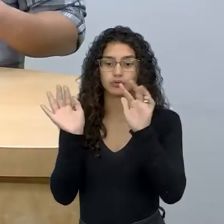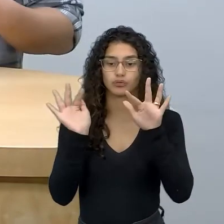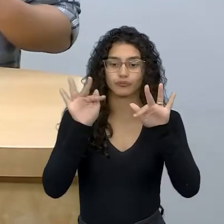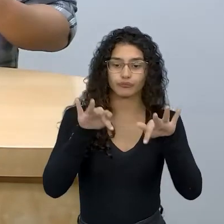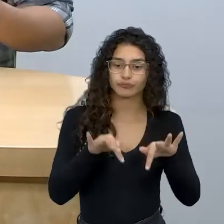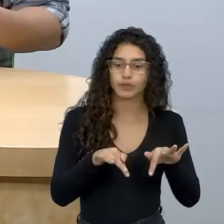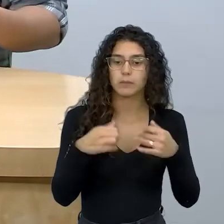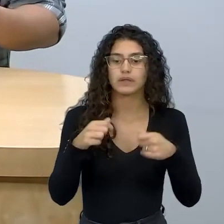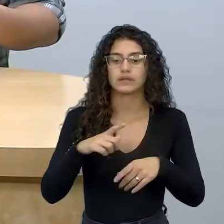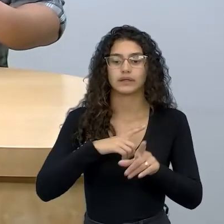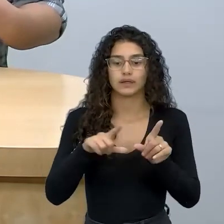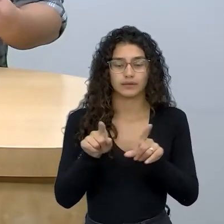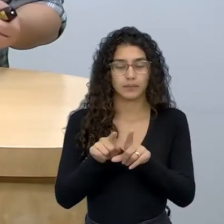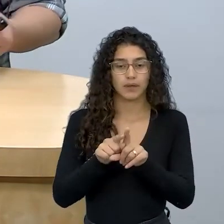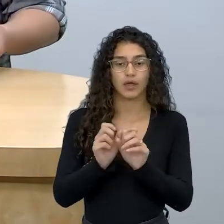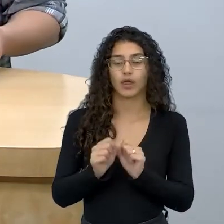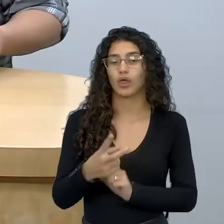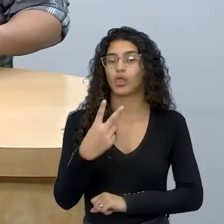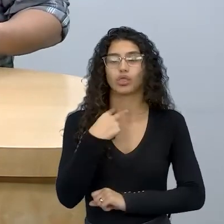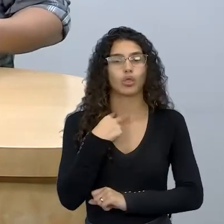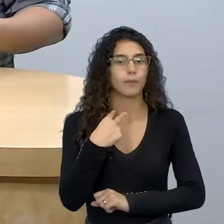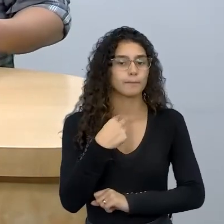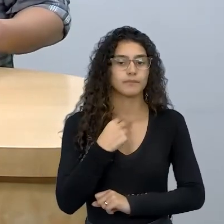Sempre tem que não pode usar